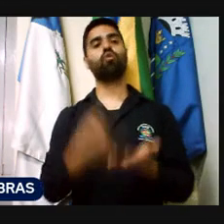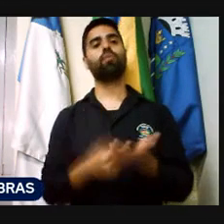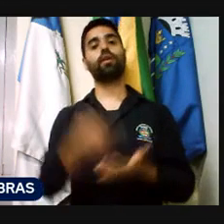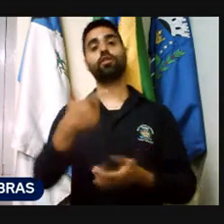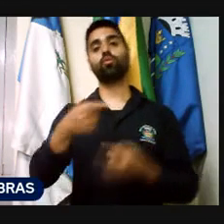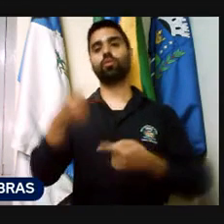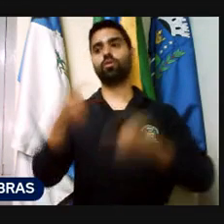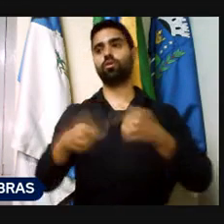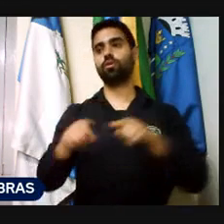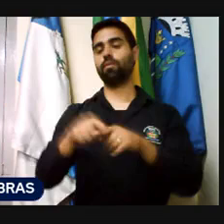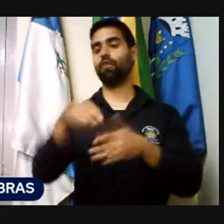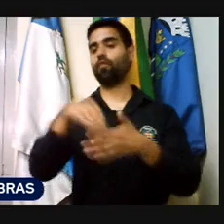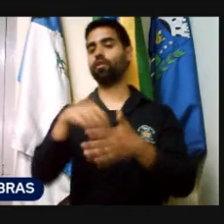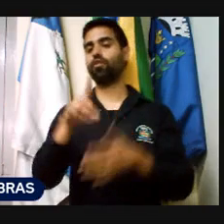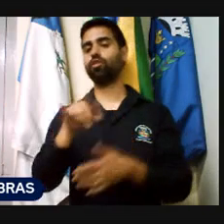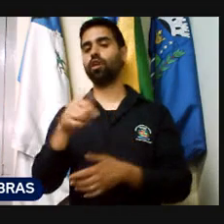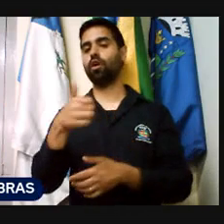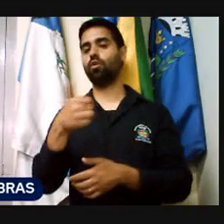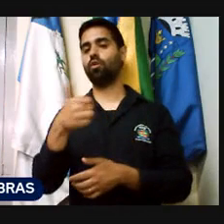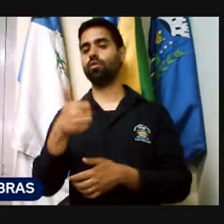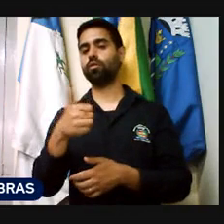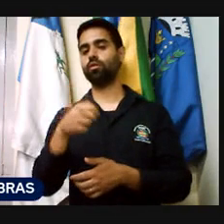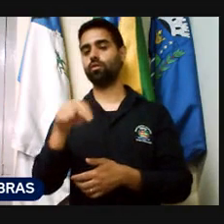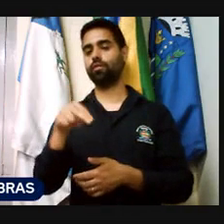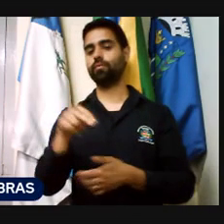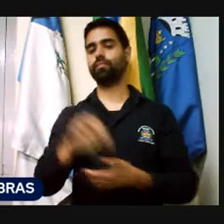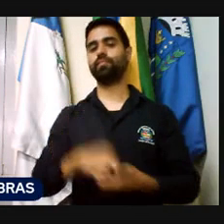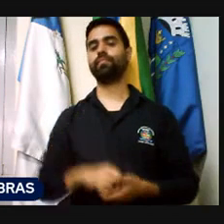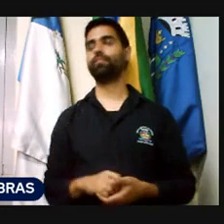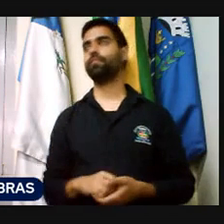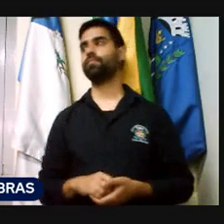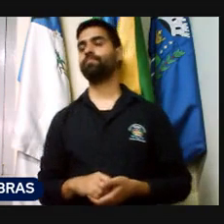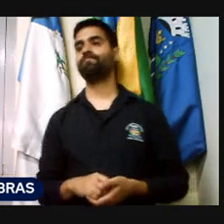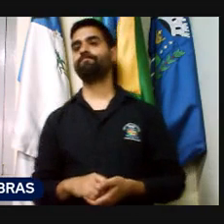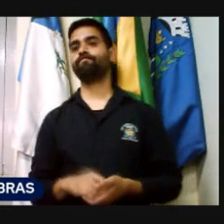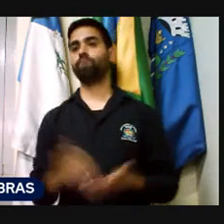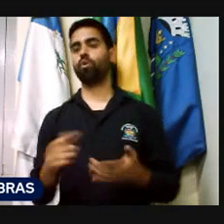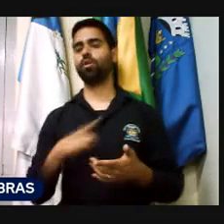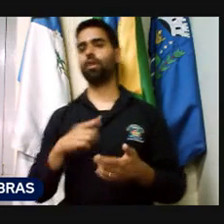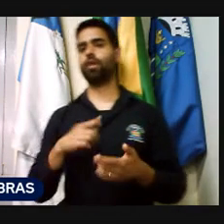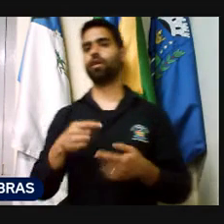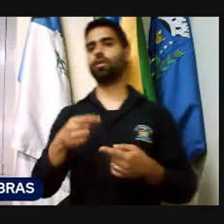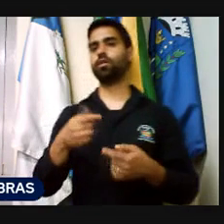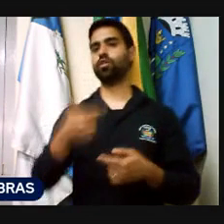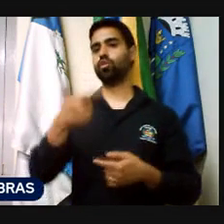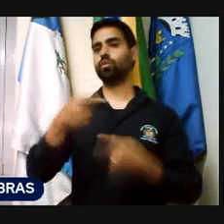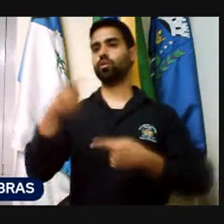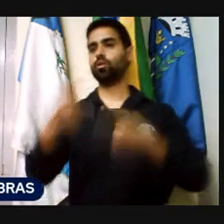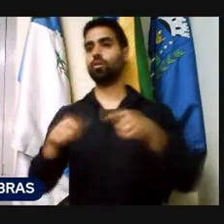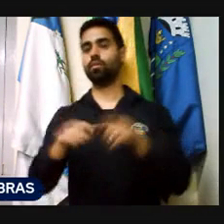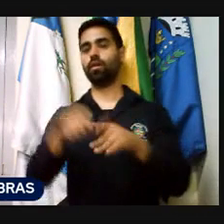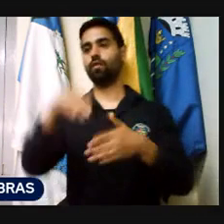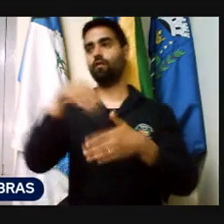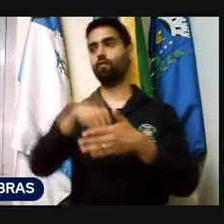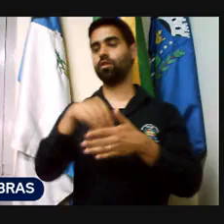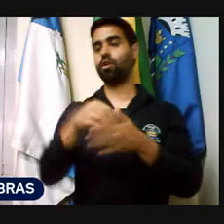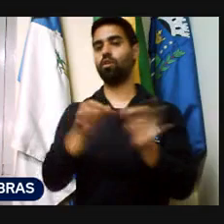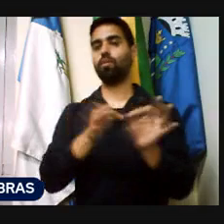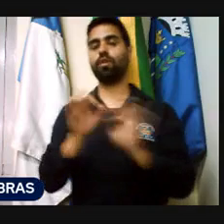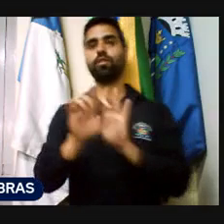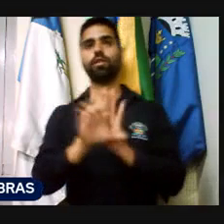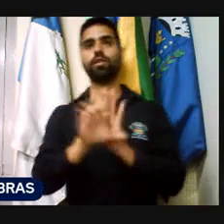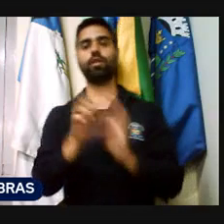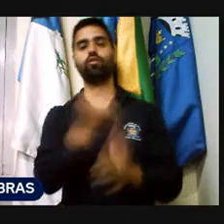e votação no dia 11 do 11. Está em segunda discussão e votação o projeto de lei de